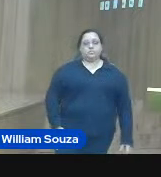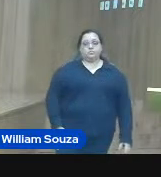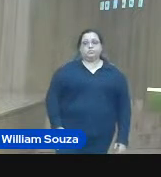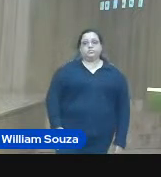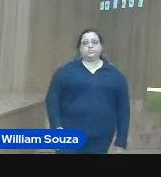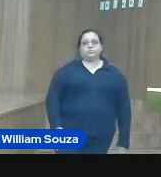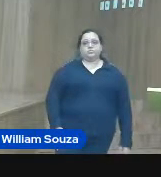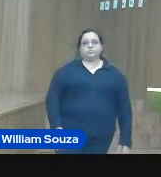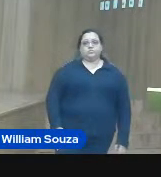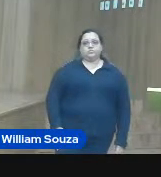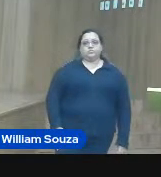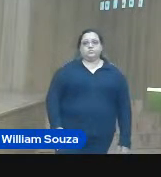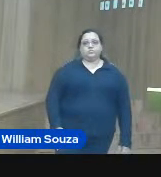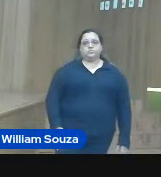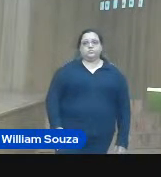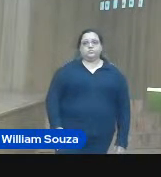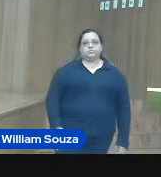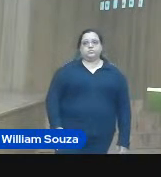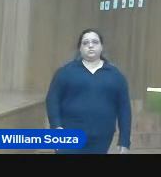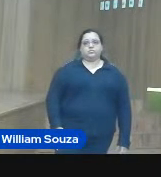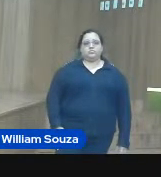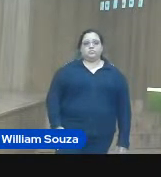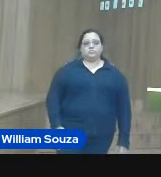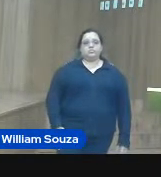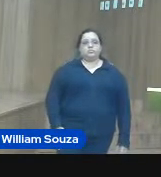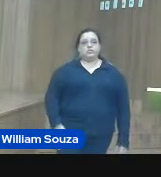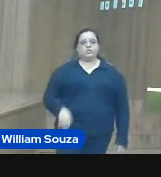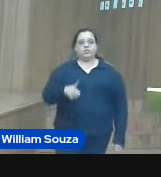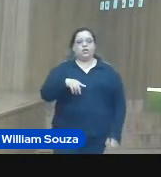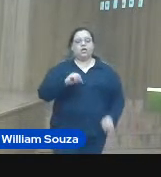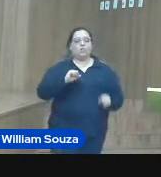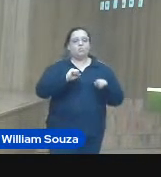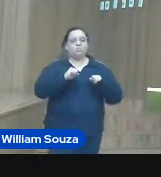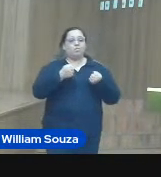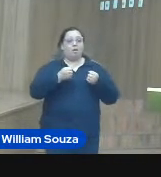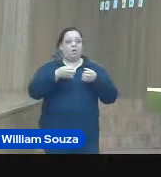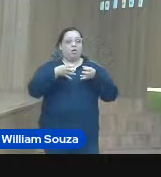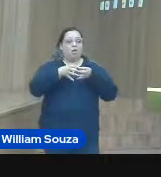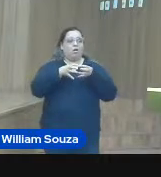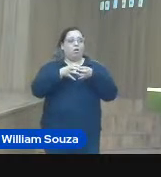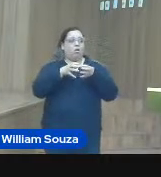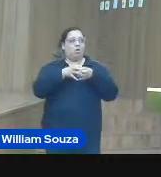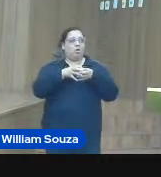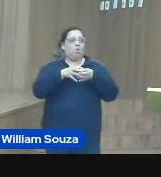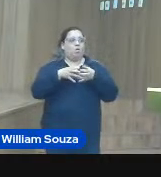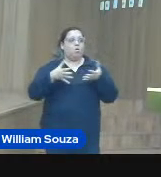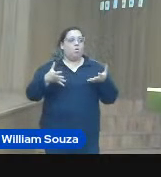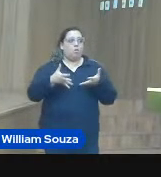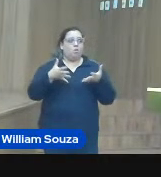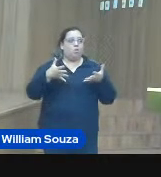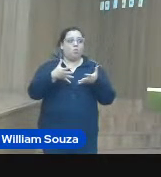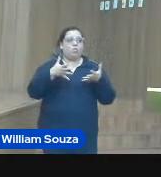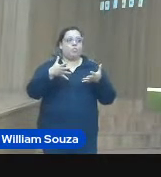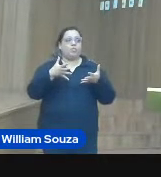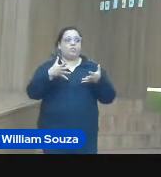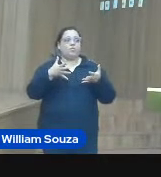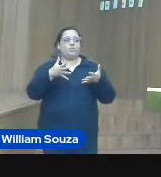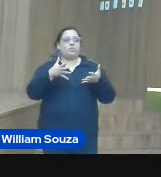Ela é uma arrogância colonial que foi cultivada depois que ela aniquilou tudo.